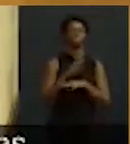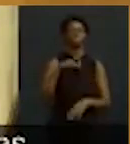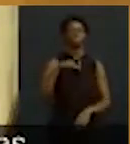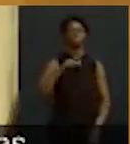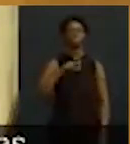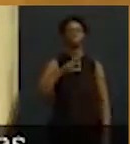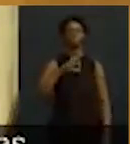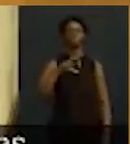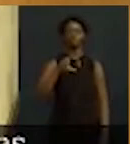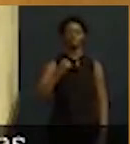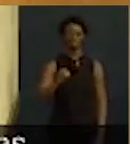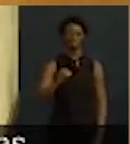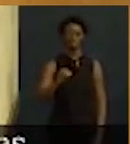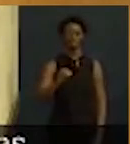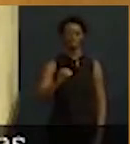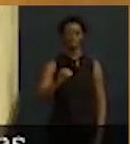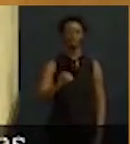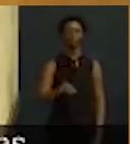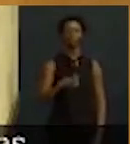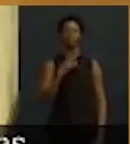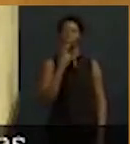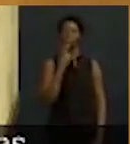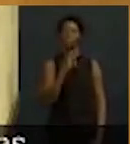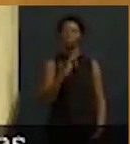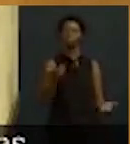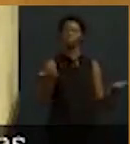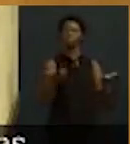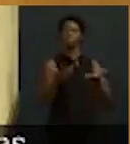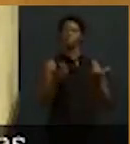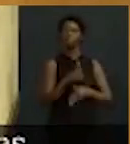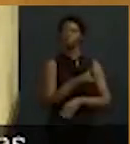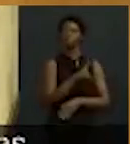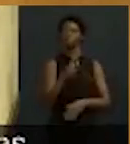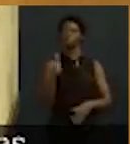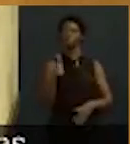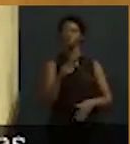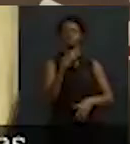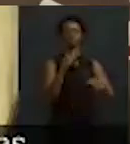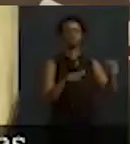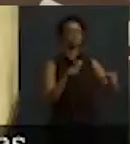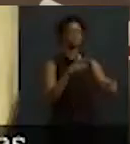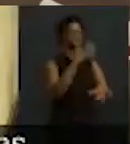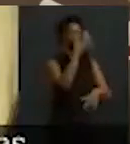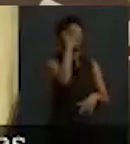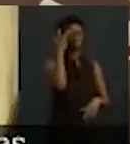Marcelo Daltro Leite, para manifestar-se em nome dos agraciados.